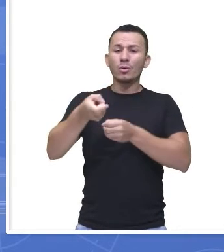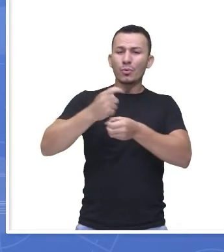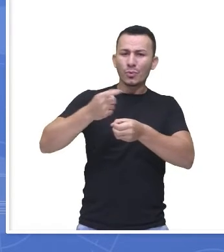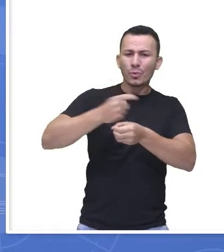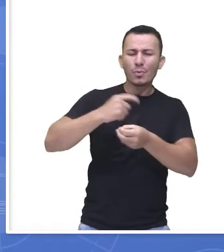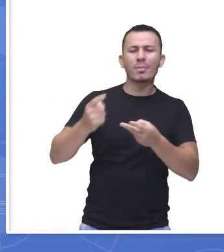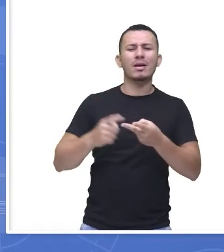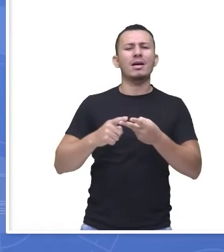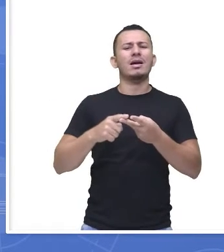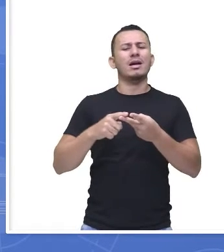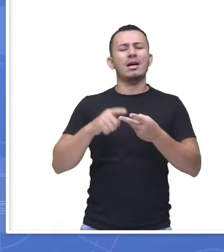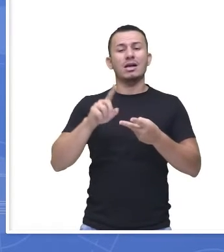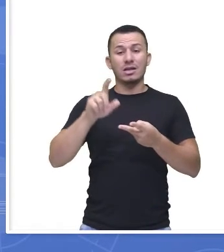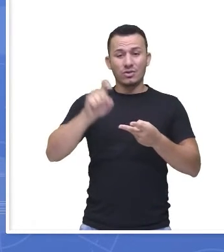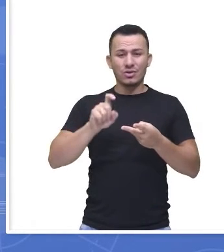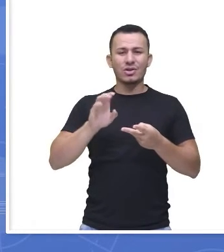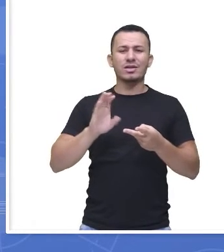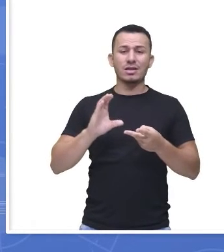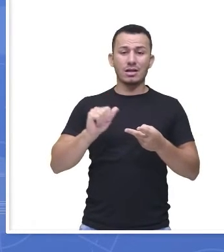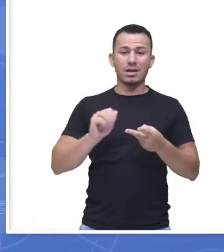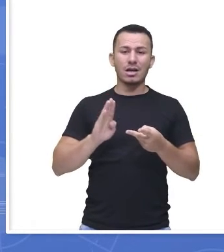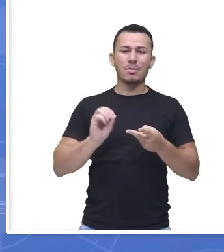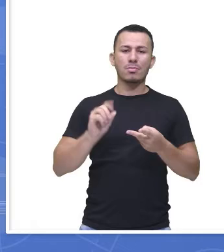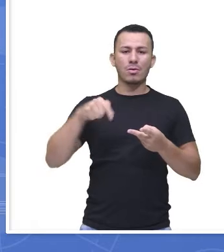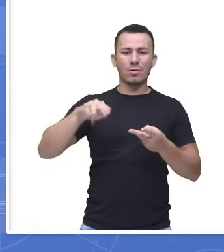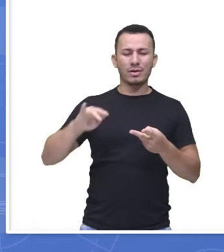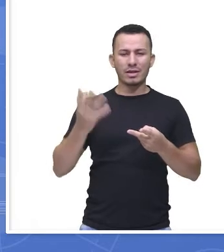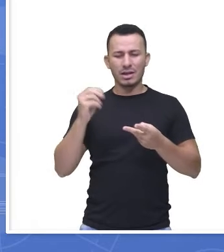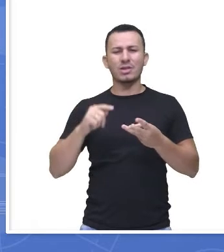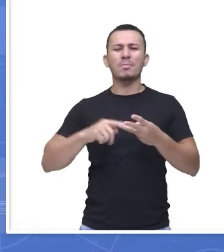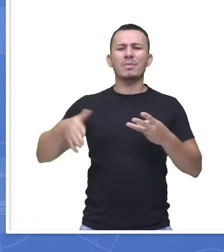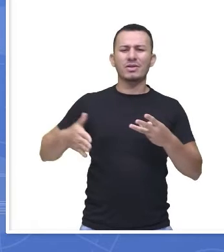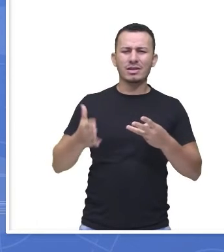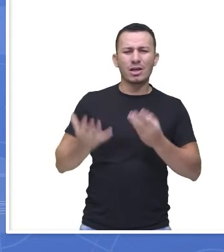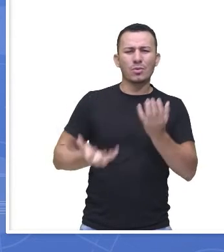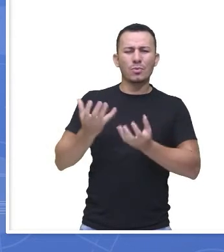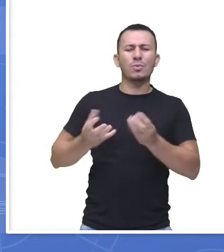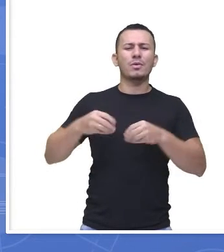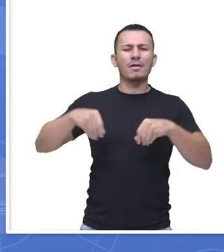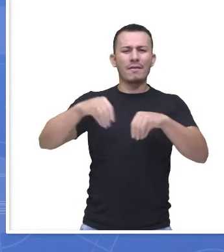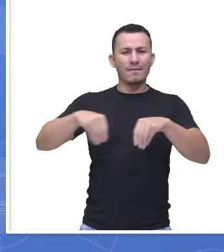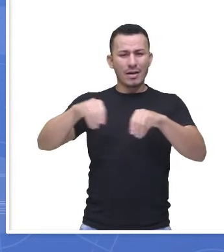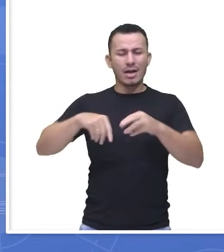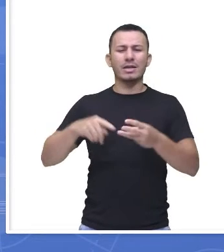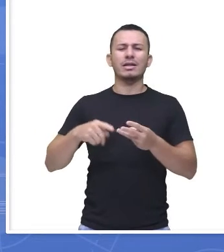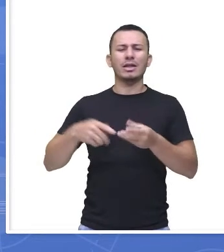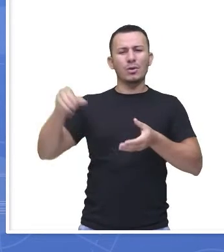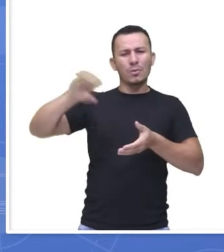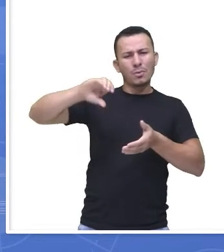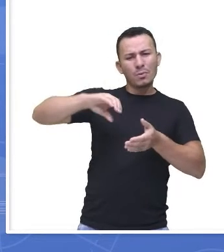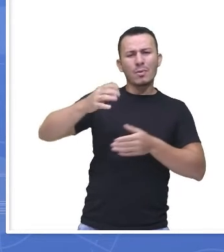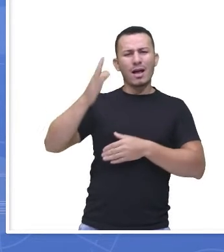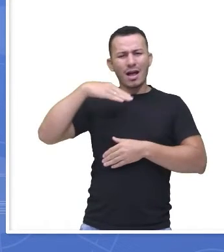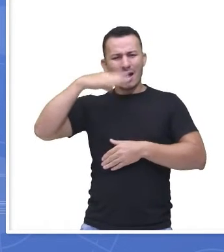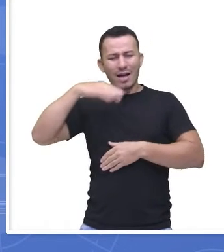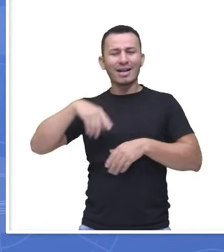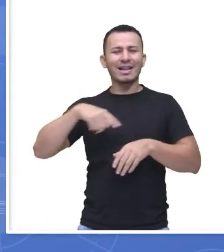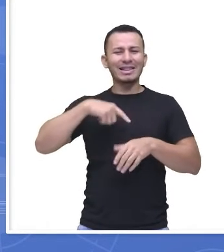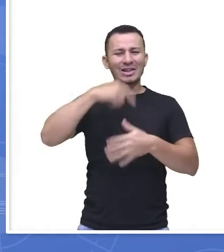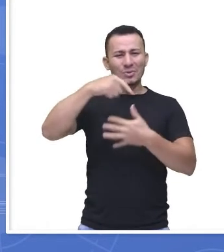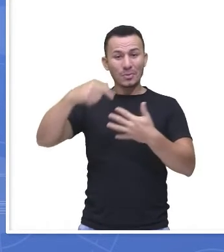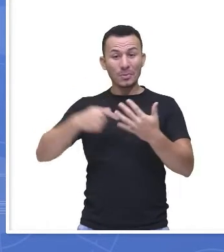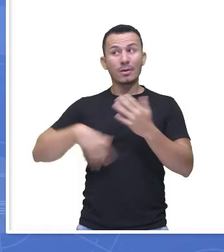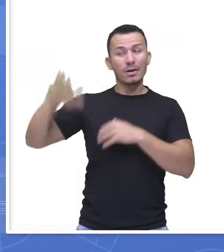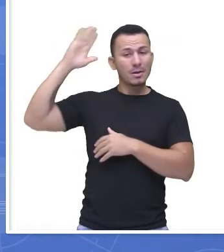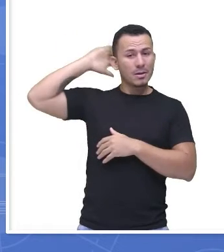com x-caboclinho, com peixe assado, né? Com a farinha de mandioca, com tucupi, né? Aí em